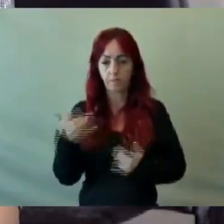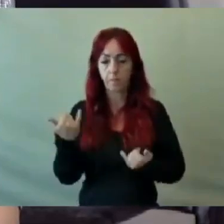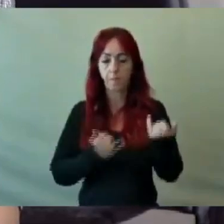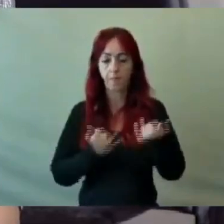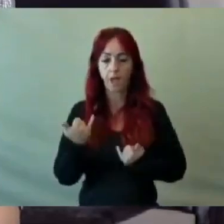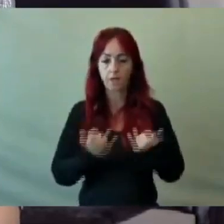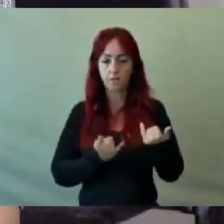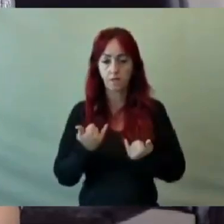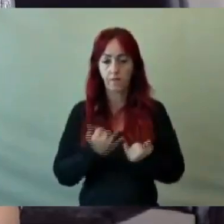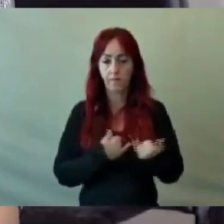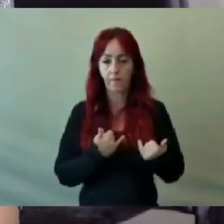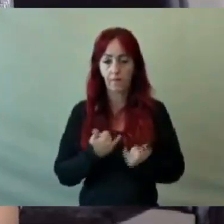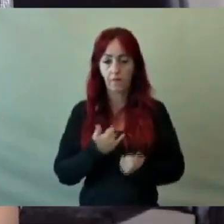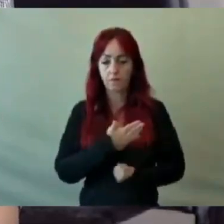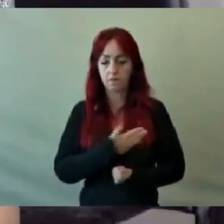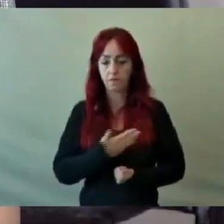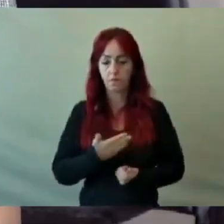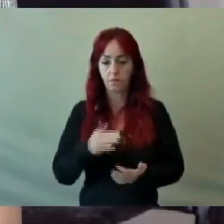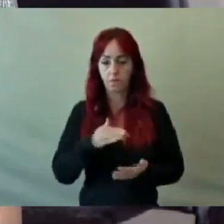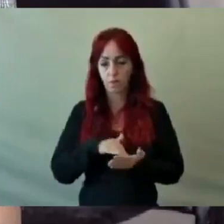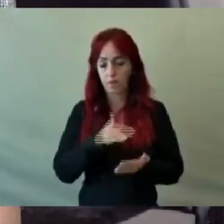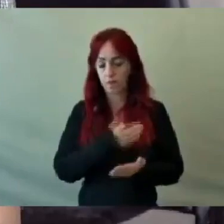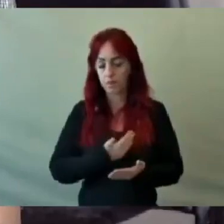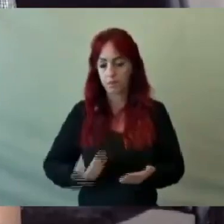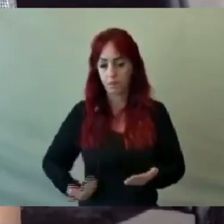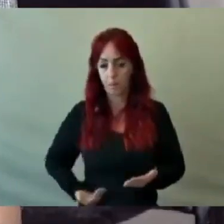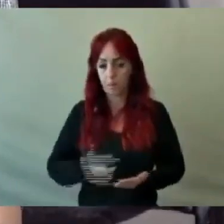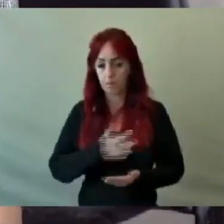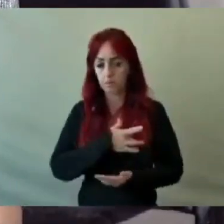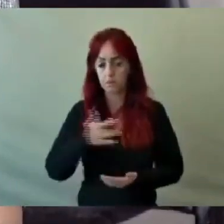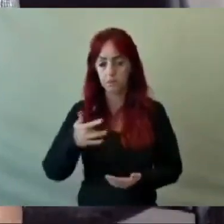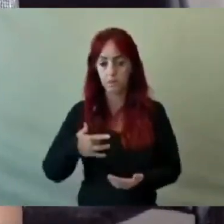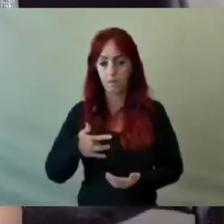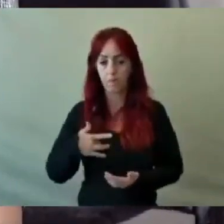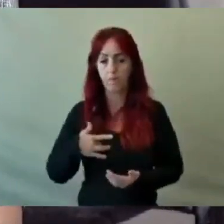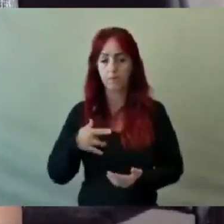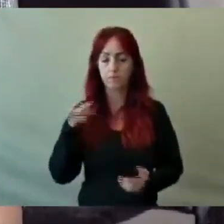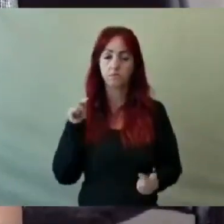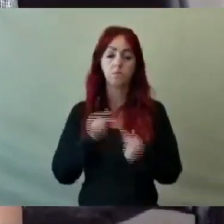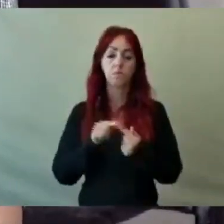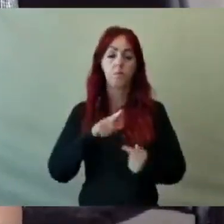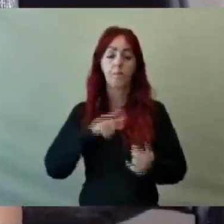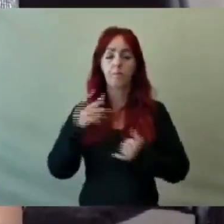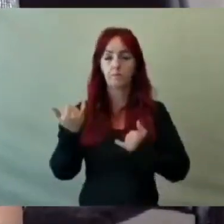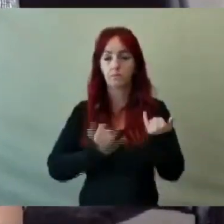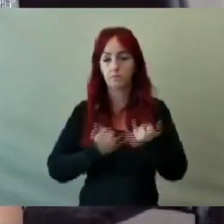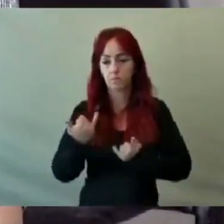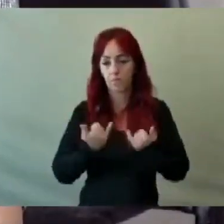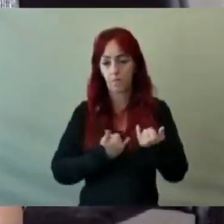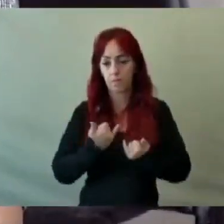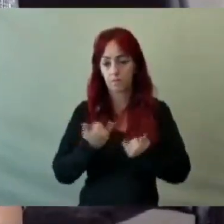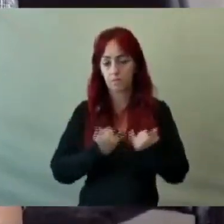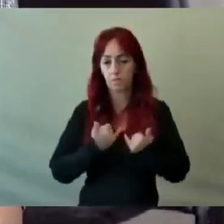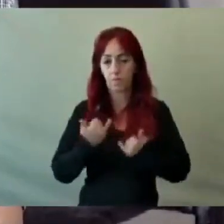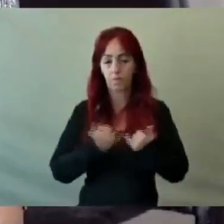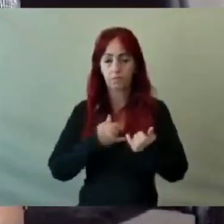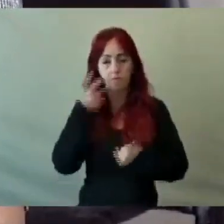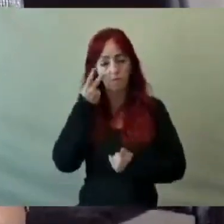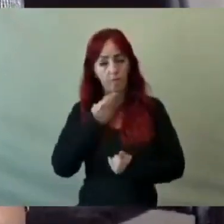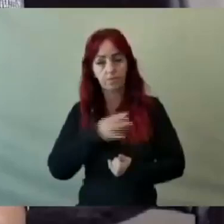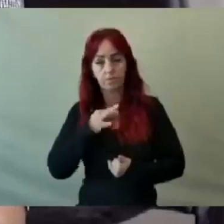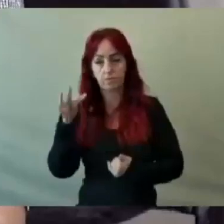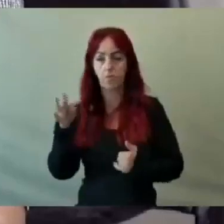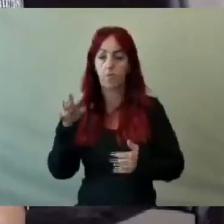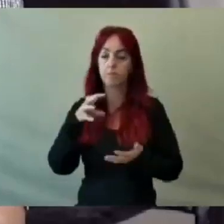Secretaria Municipal de Governo, Secretaria Municipal de Saúde. A finalidade é obter informação a respeito da visita técnica ao Centro de Saúde Bom Jesus,